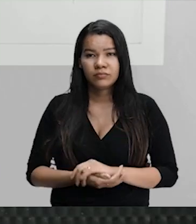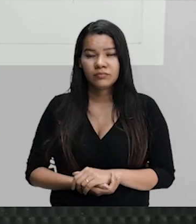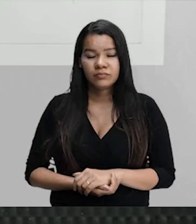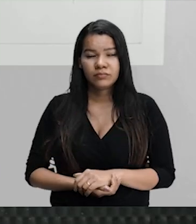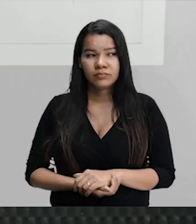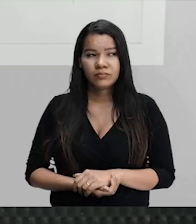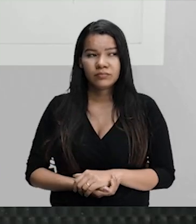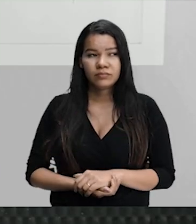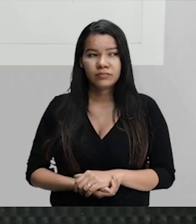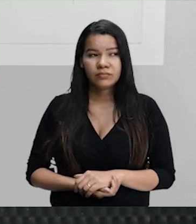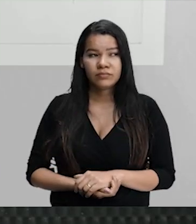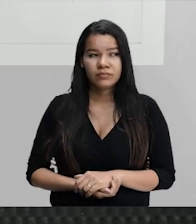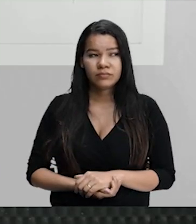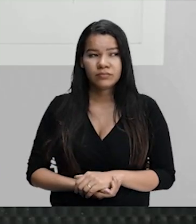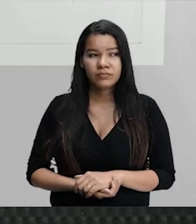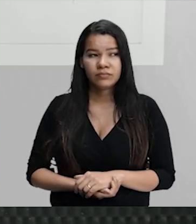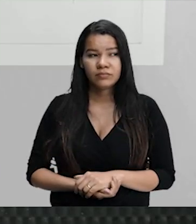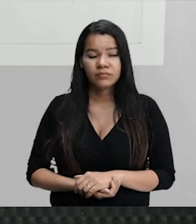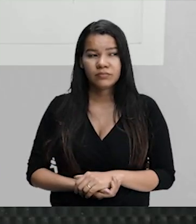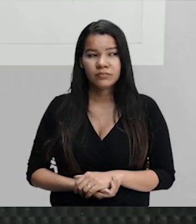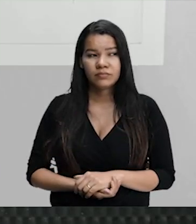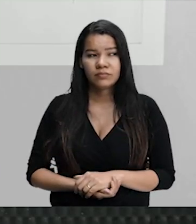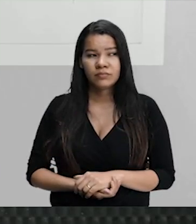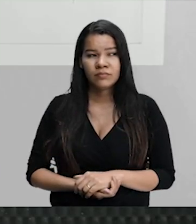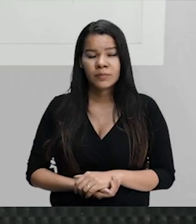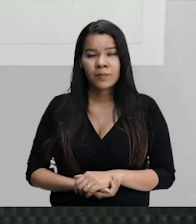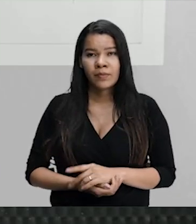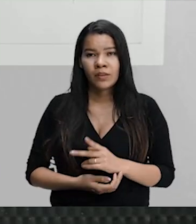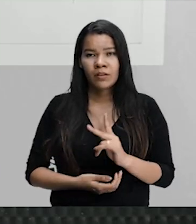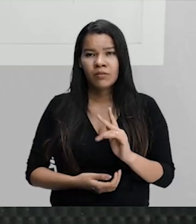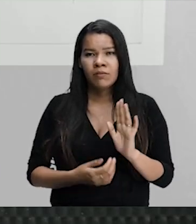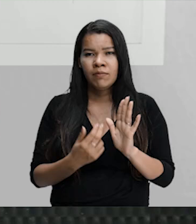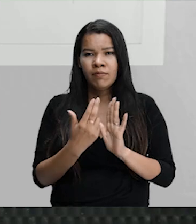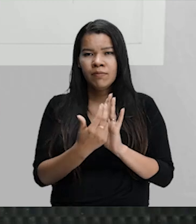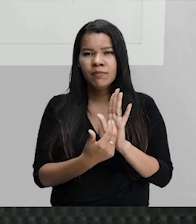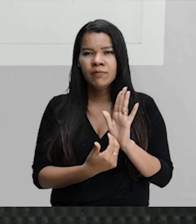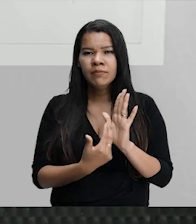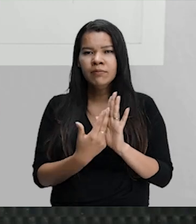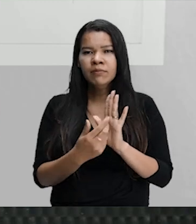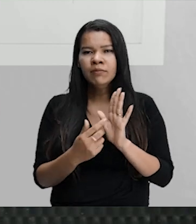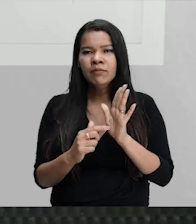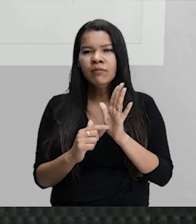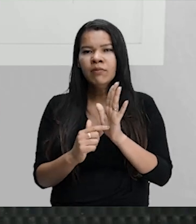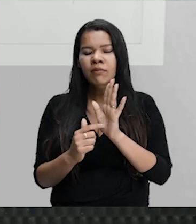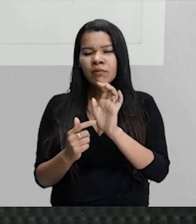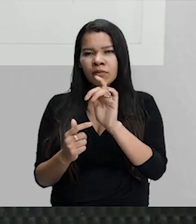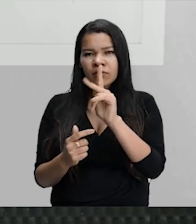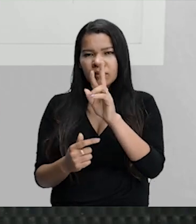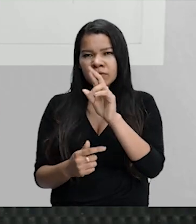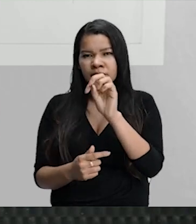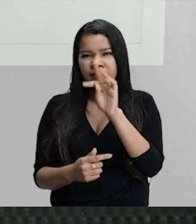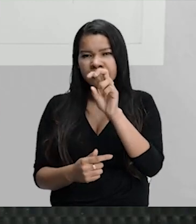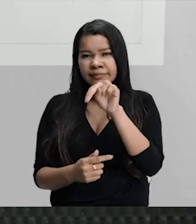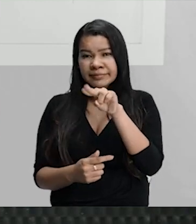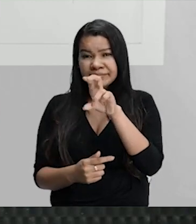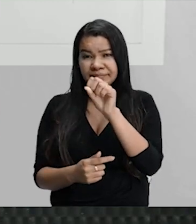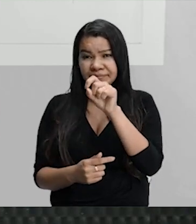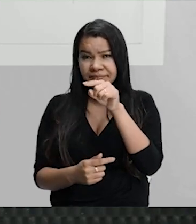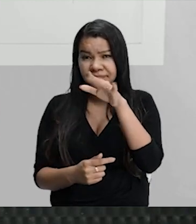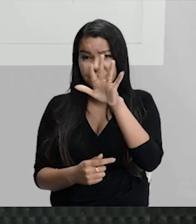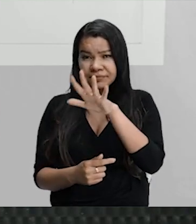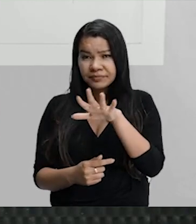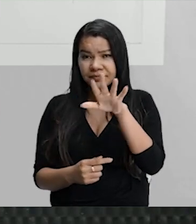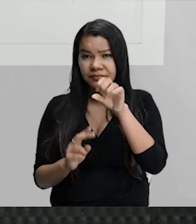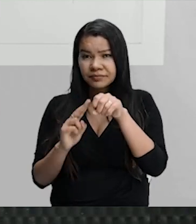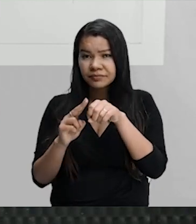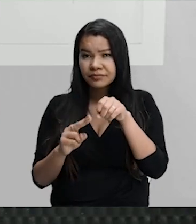né, as bolinhas preenchidas aqui de preto, então são os prótons. Isso no núcleo atômico, viu?